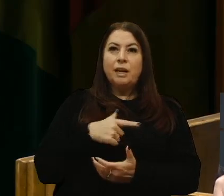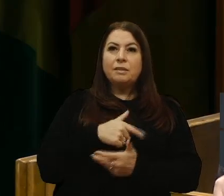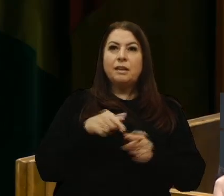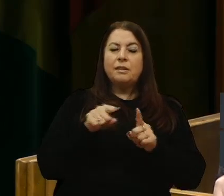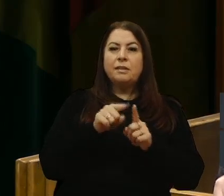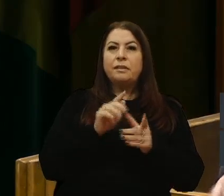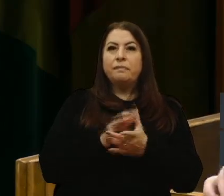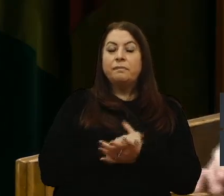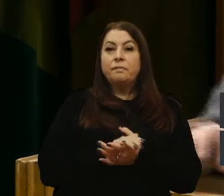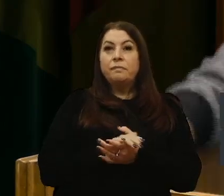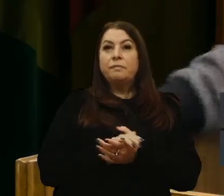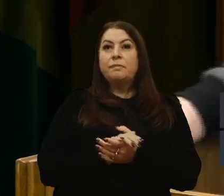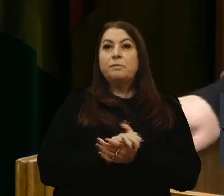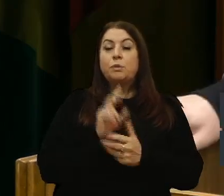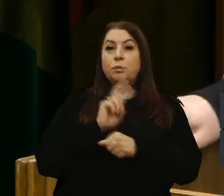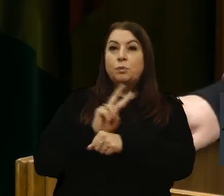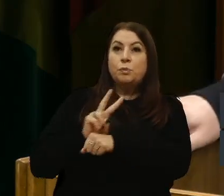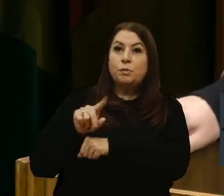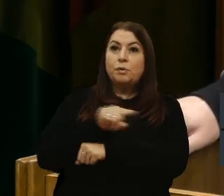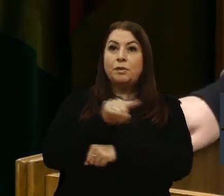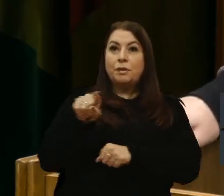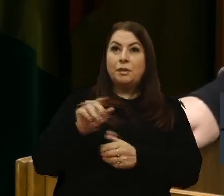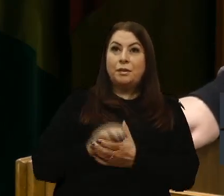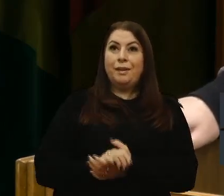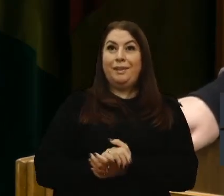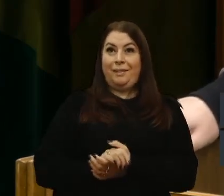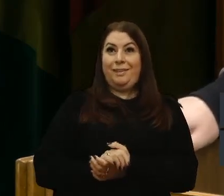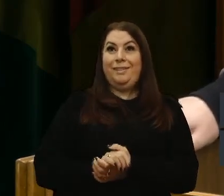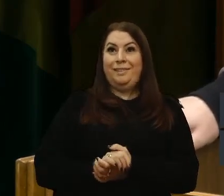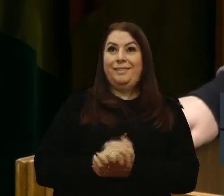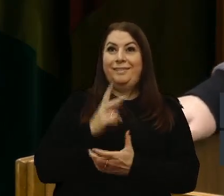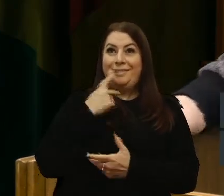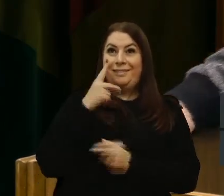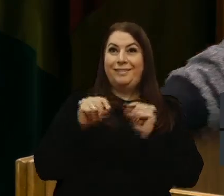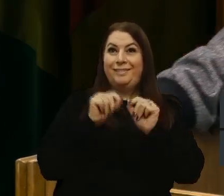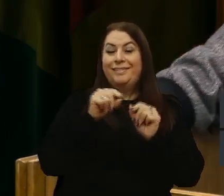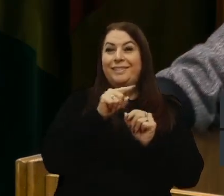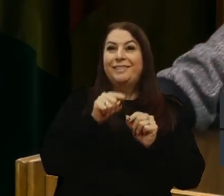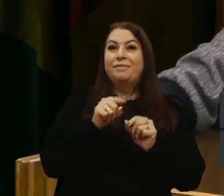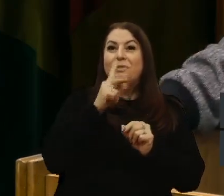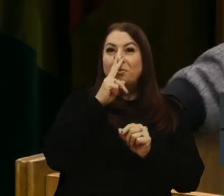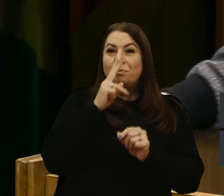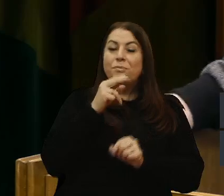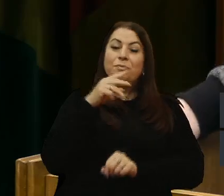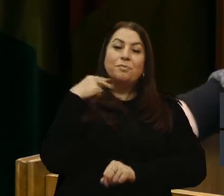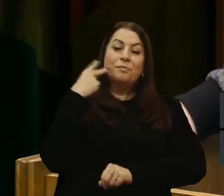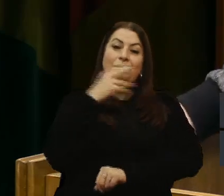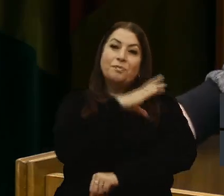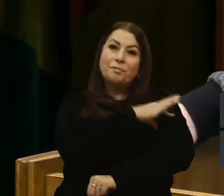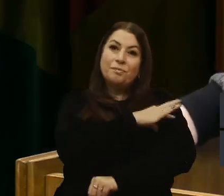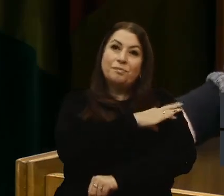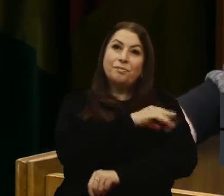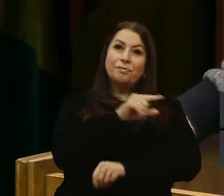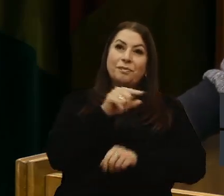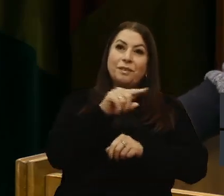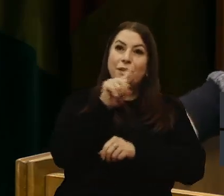extremamente zelosos com o dinheiro público, mas eu queria tratar, na mesma linha que o vereador Ramon tratou, da Zona